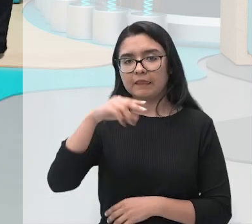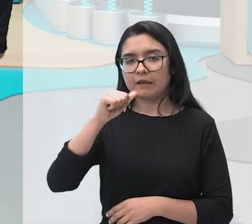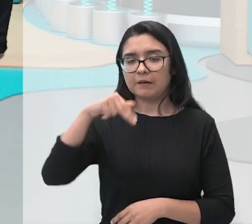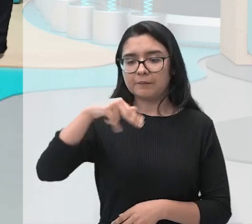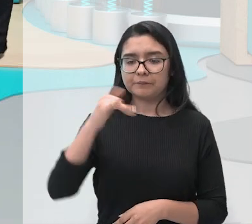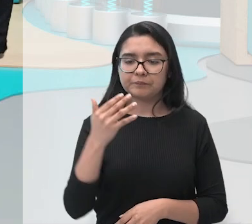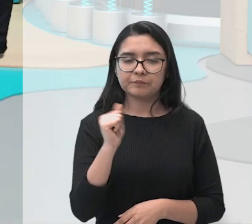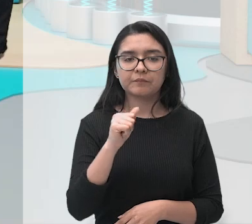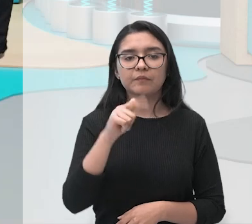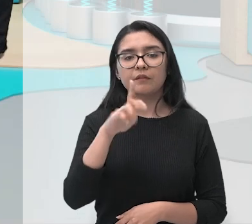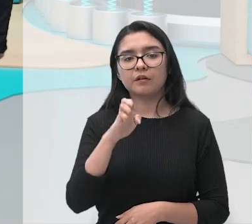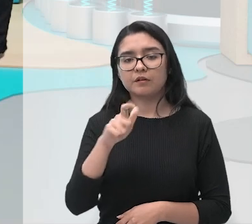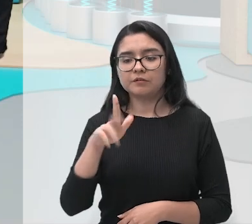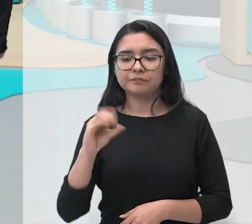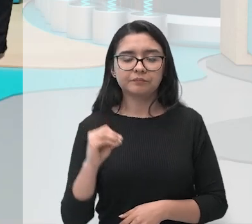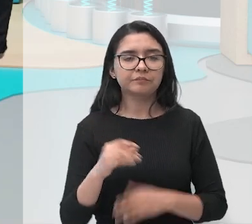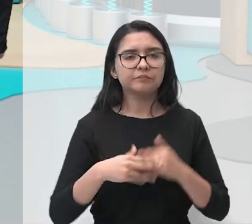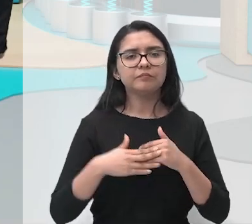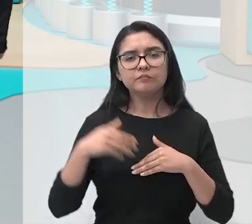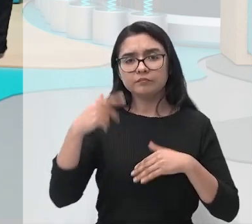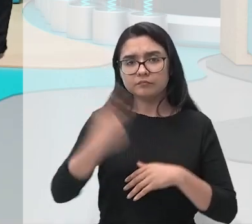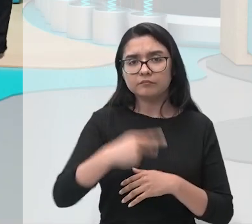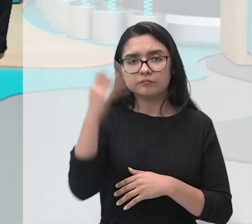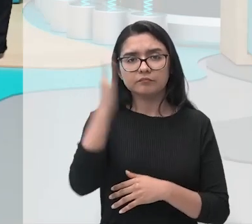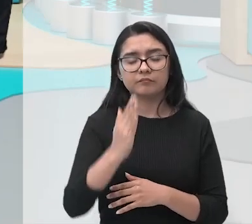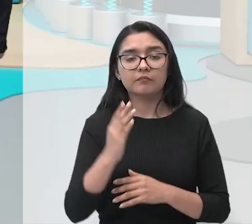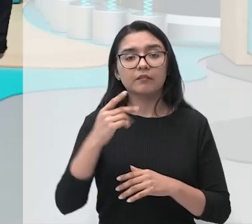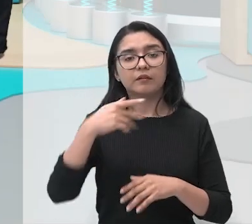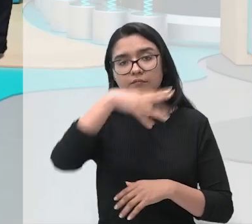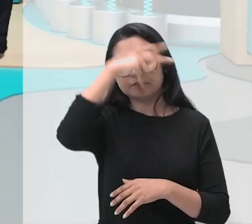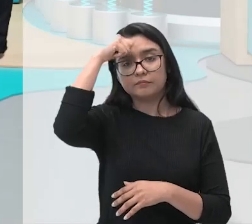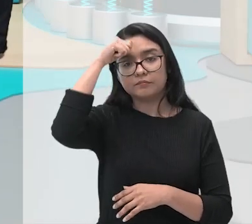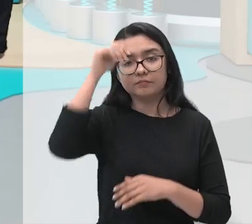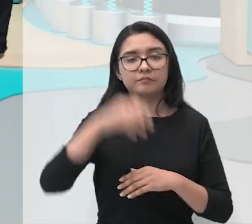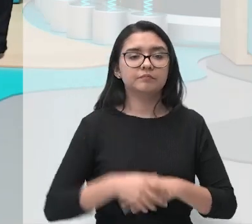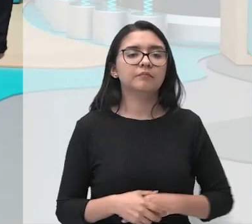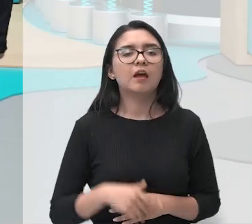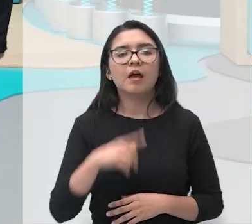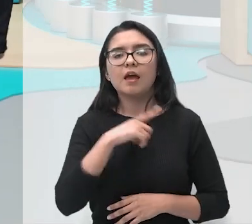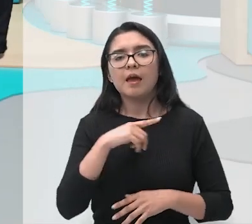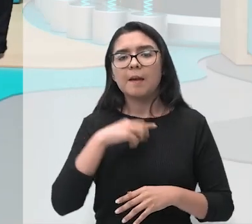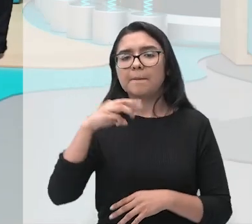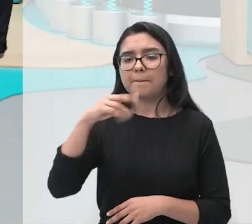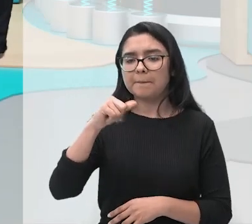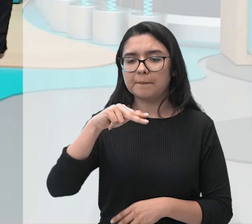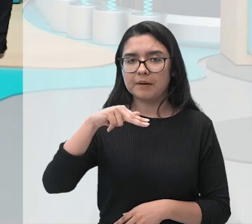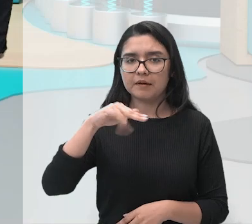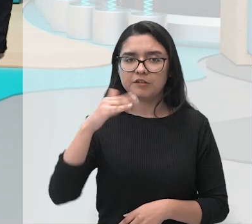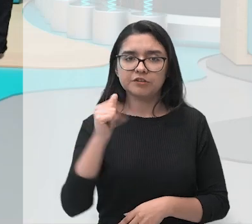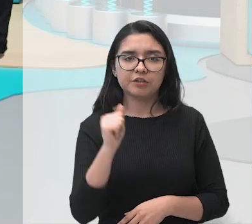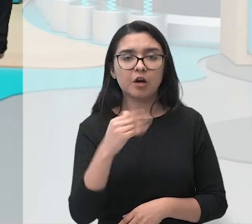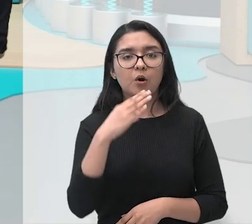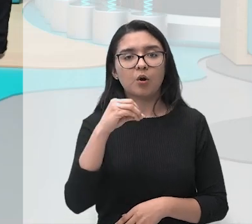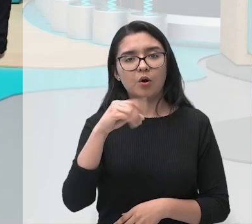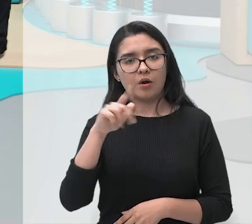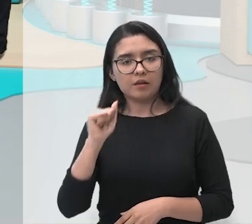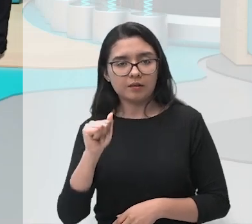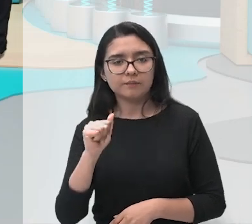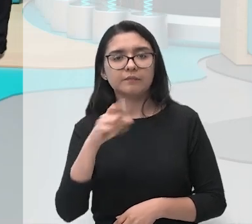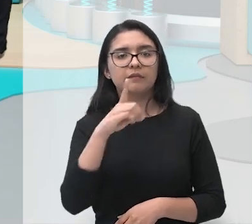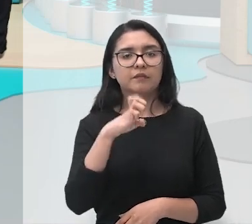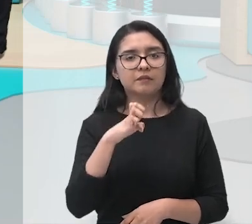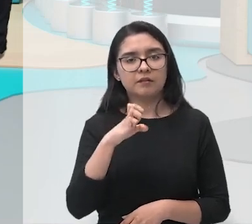na nossa região, mais conhecido como manja cola e descola. Por que que leva esse nome, professora?